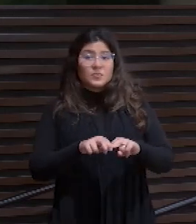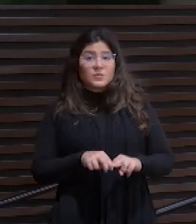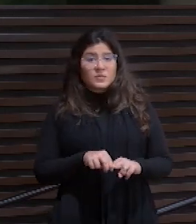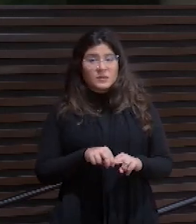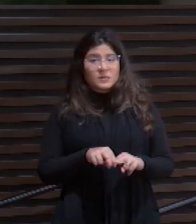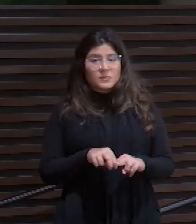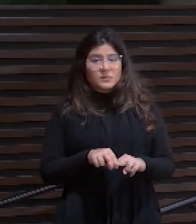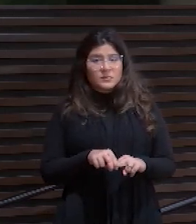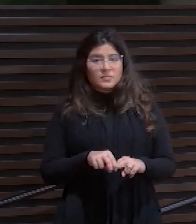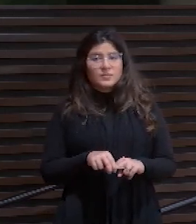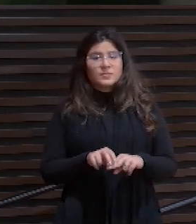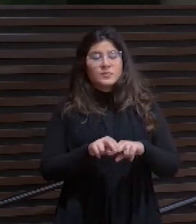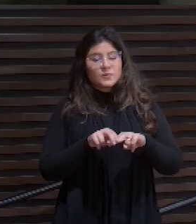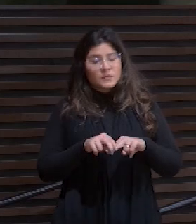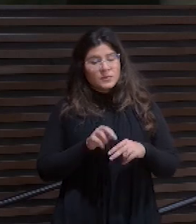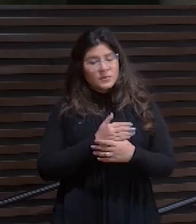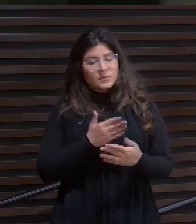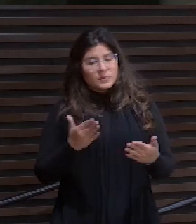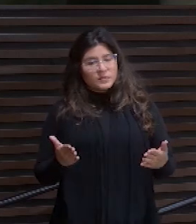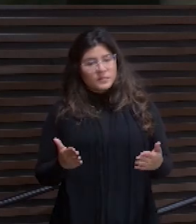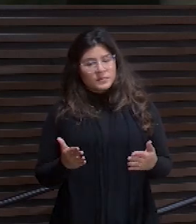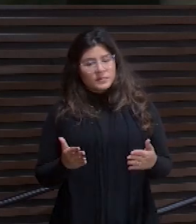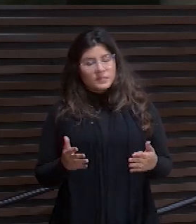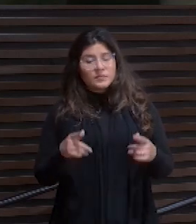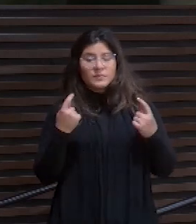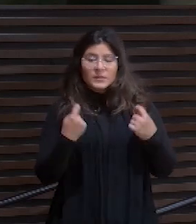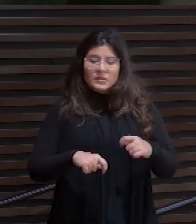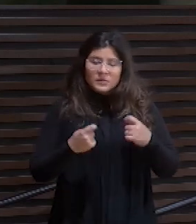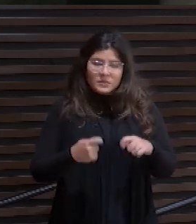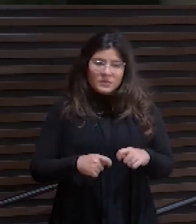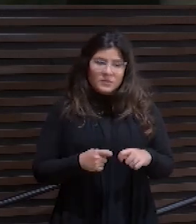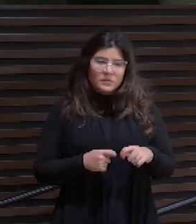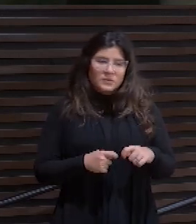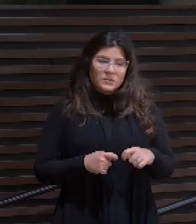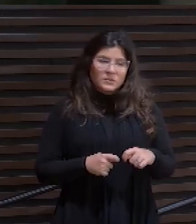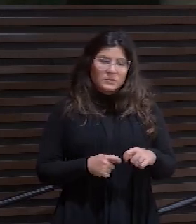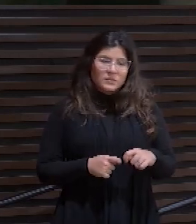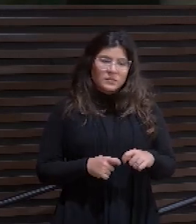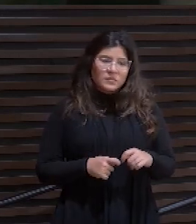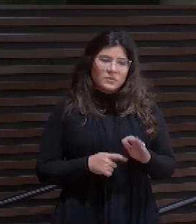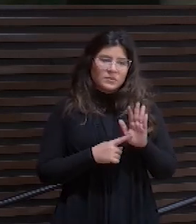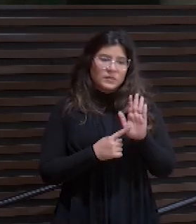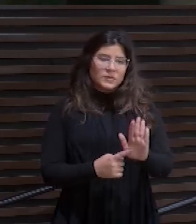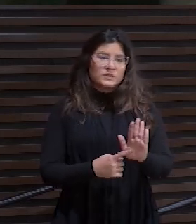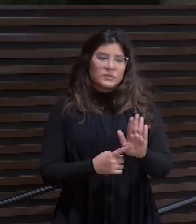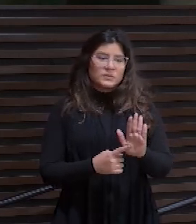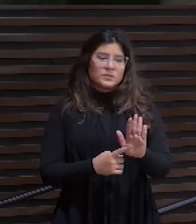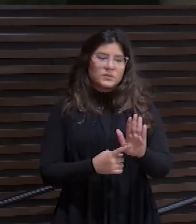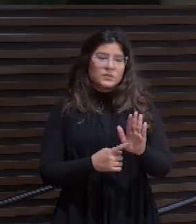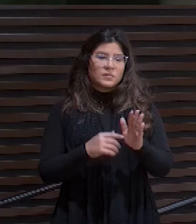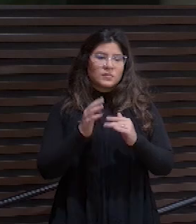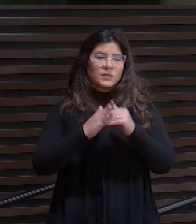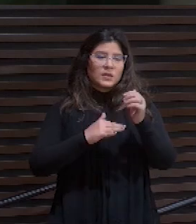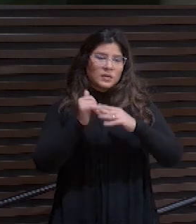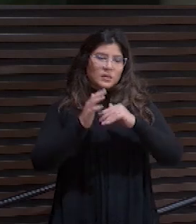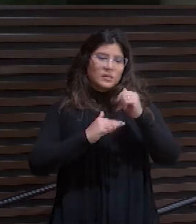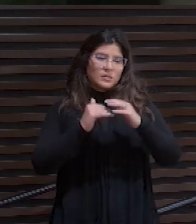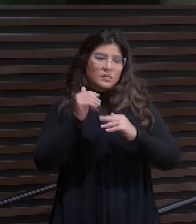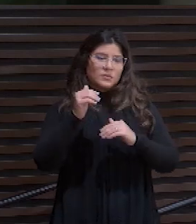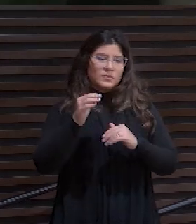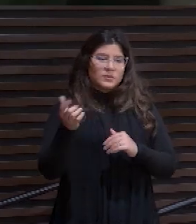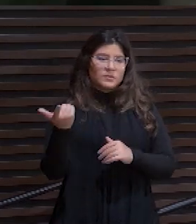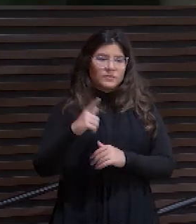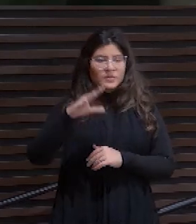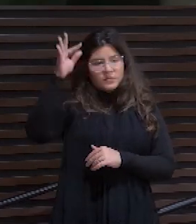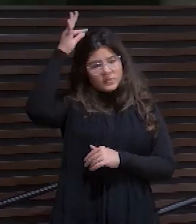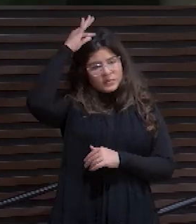irmãos, que é necessária uma ação sobrenatural do Espírito Santo para abrir os nossos olhos.